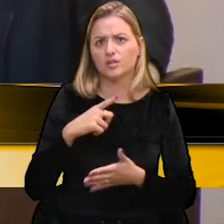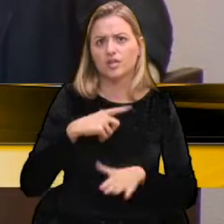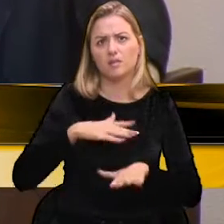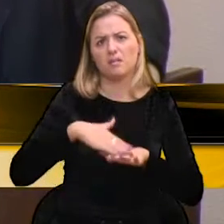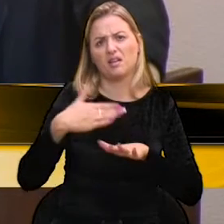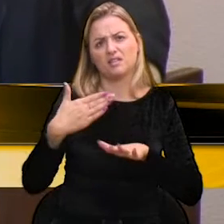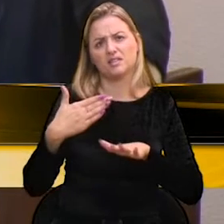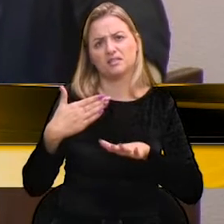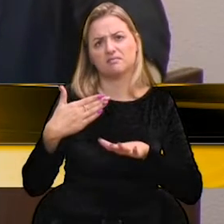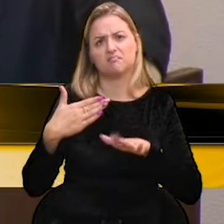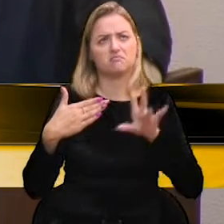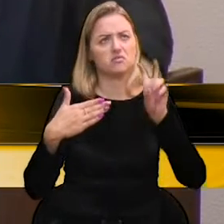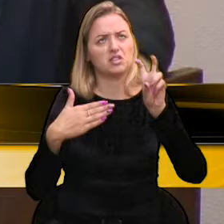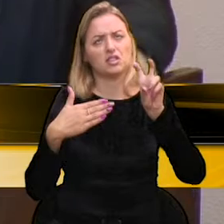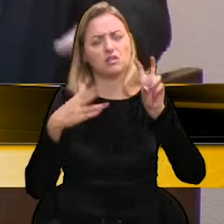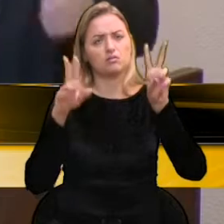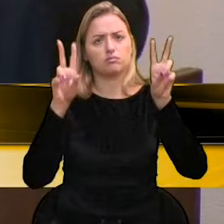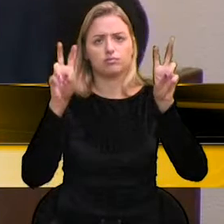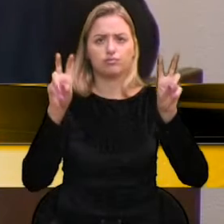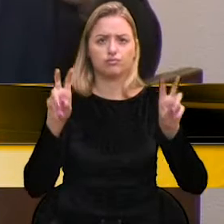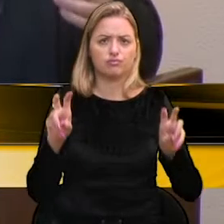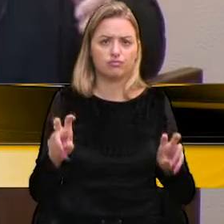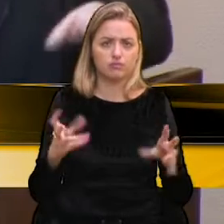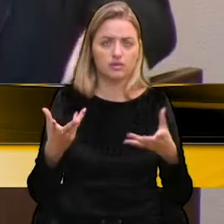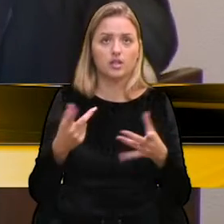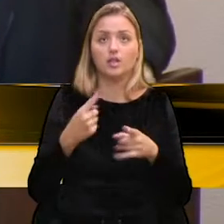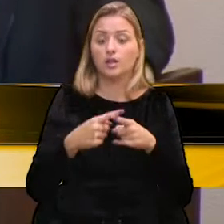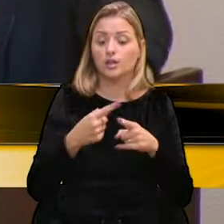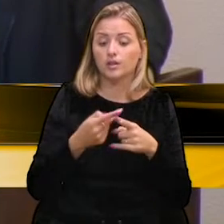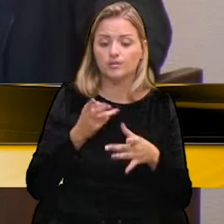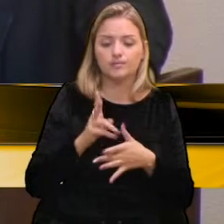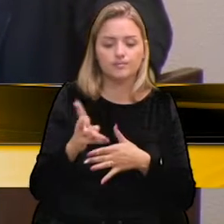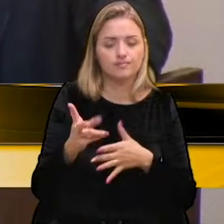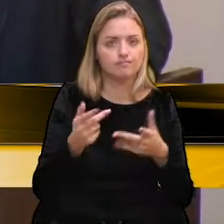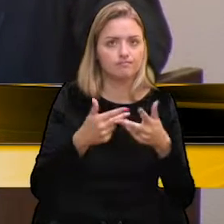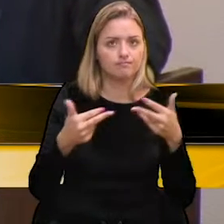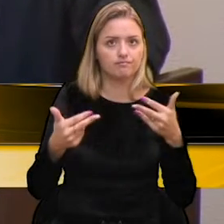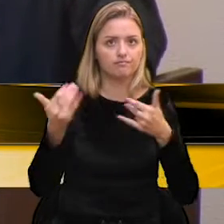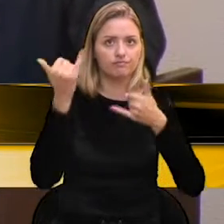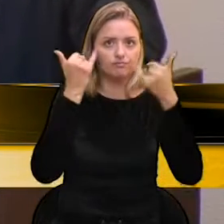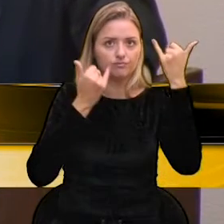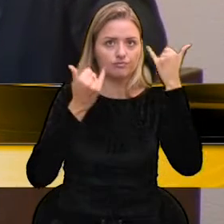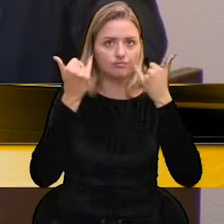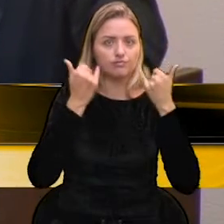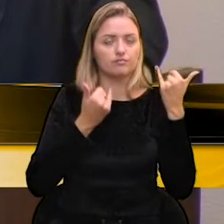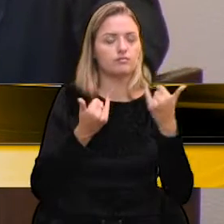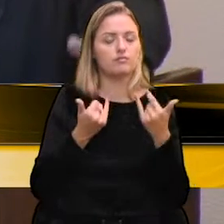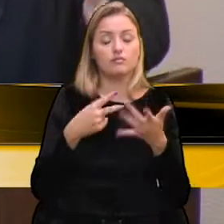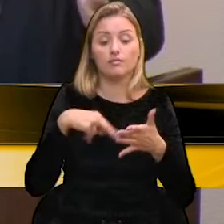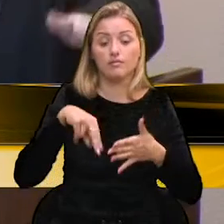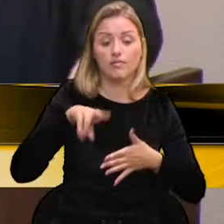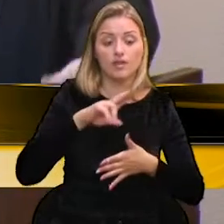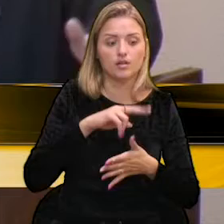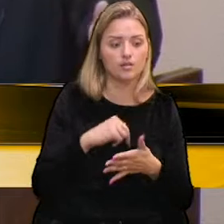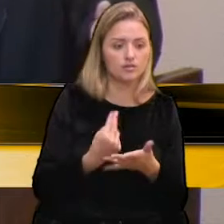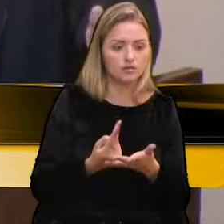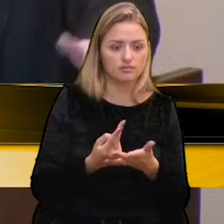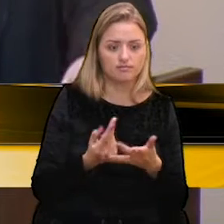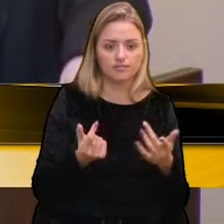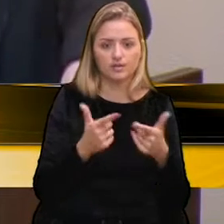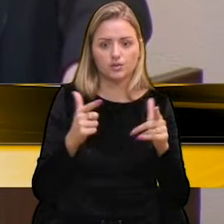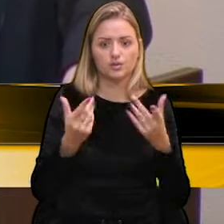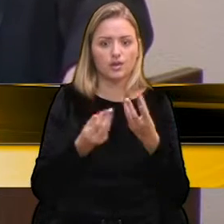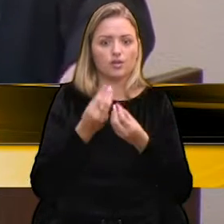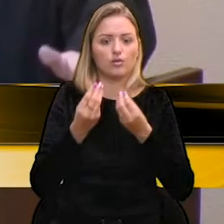uns 5, porque na medida do possível que as questões vão nos chegando, obrigatoriamente a gente não pode fazer